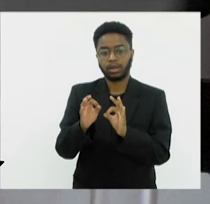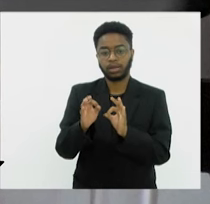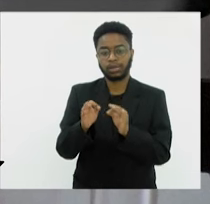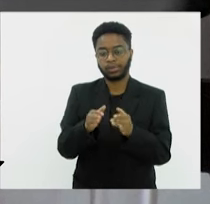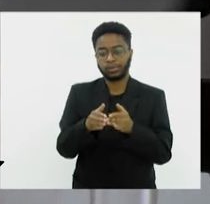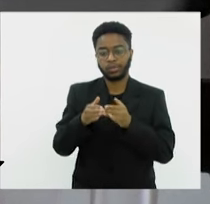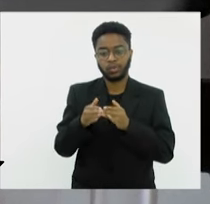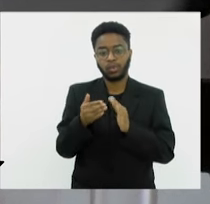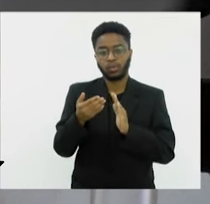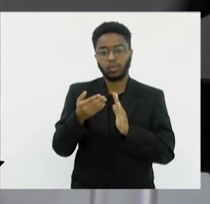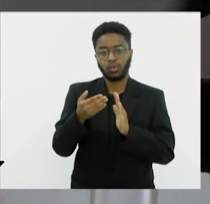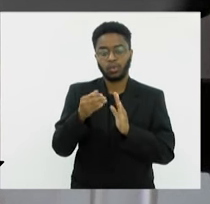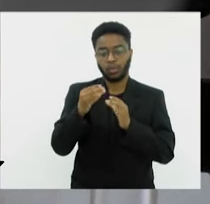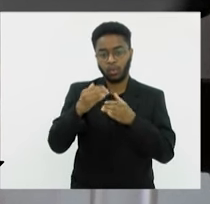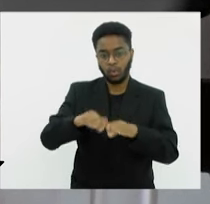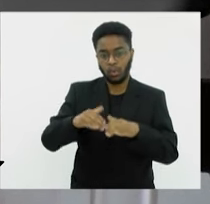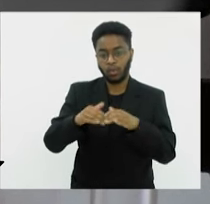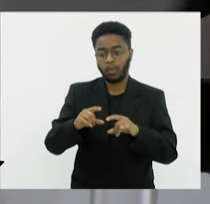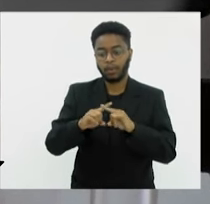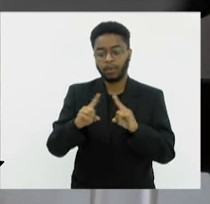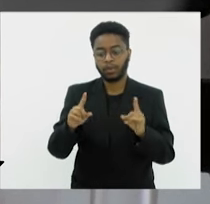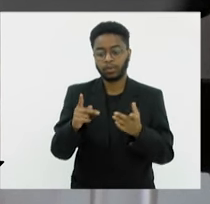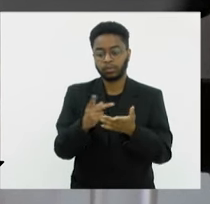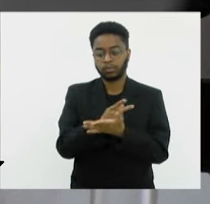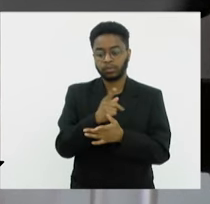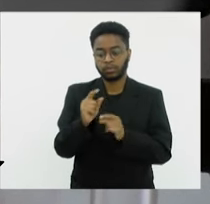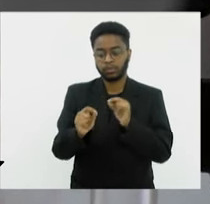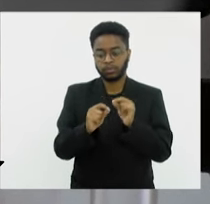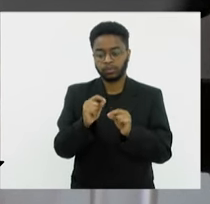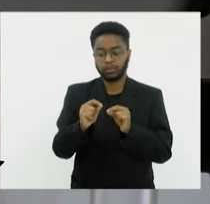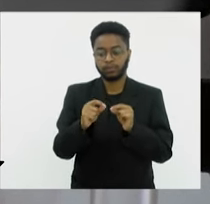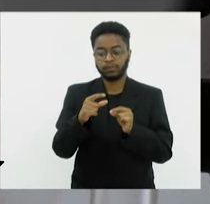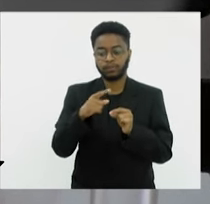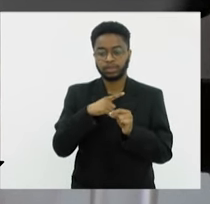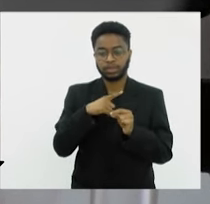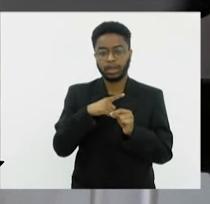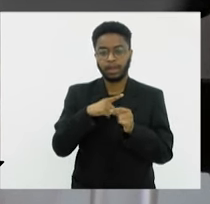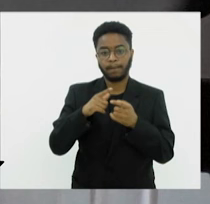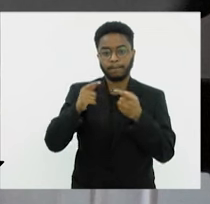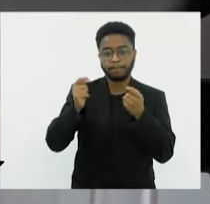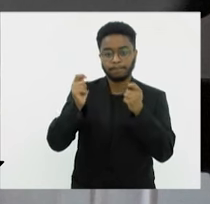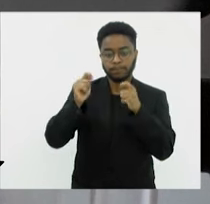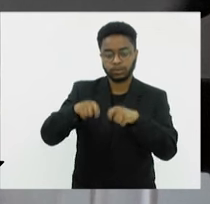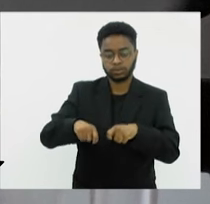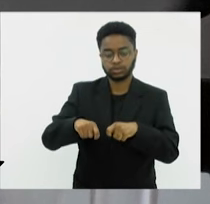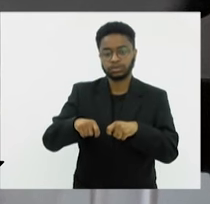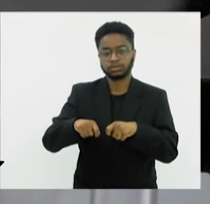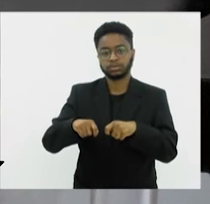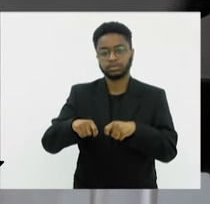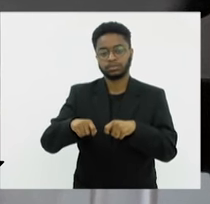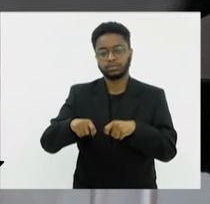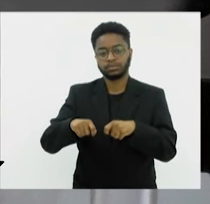Ocorre que lá eles ainda adendaram, além dessa possibilidade,